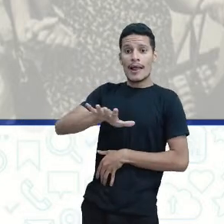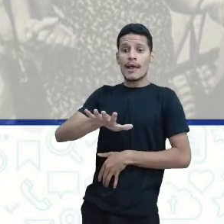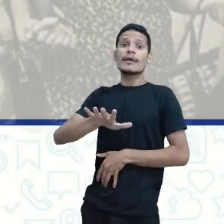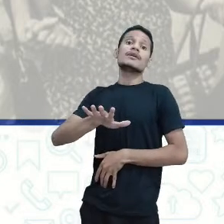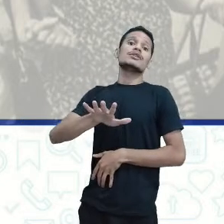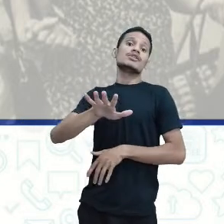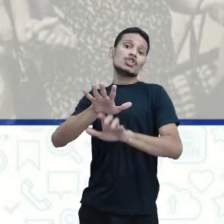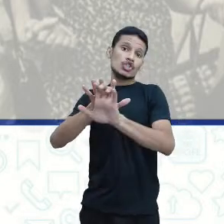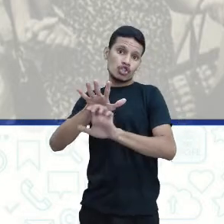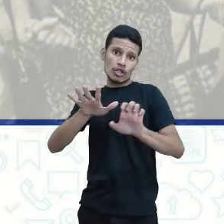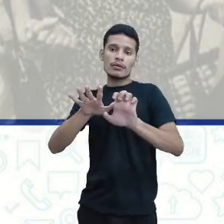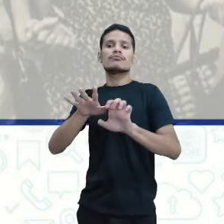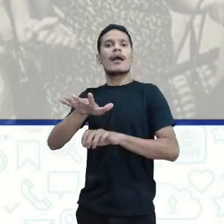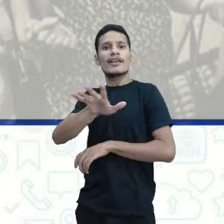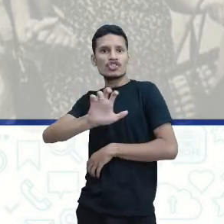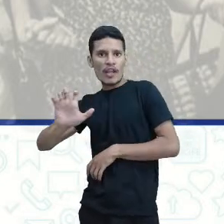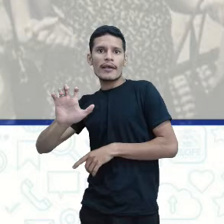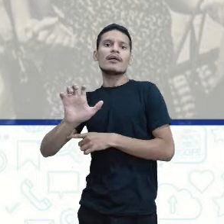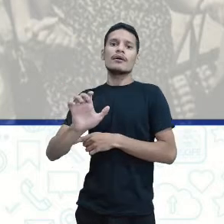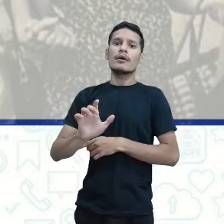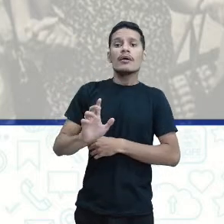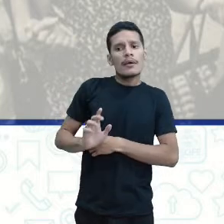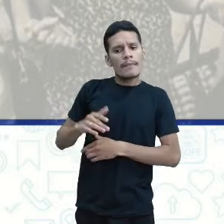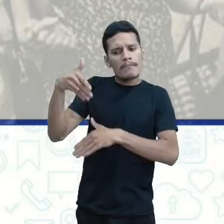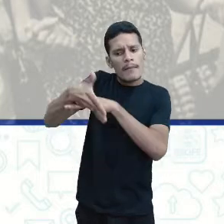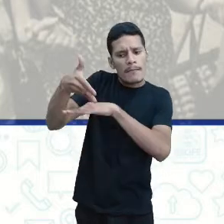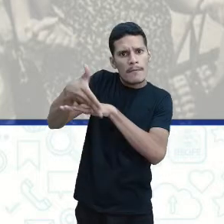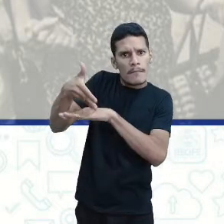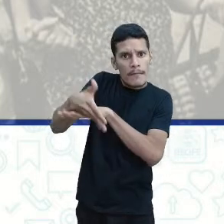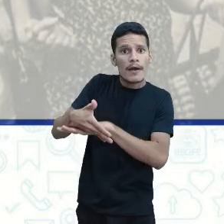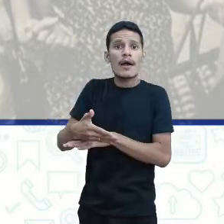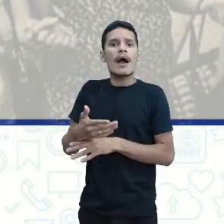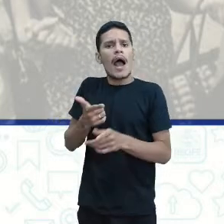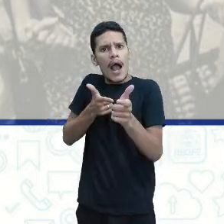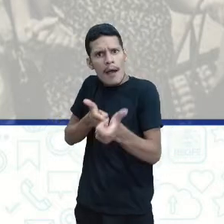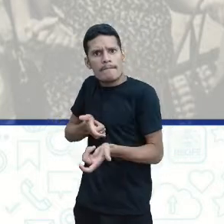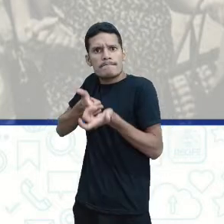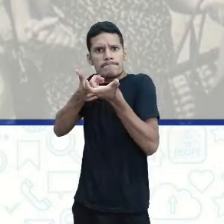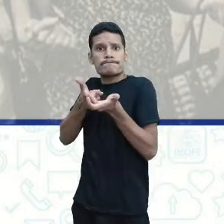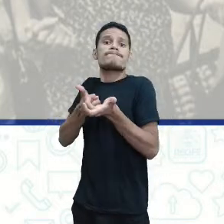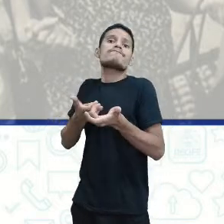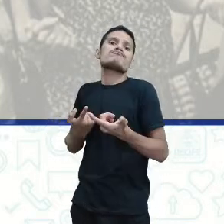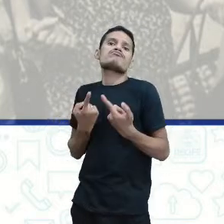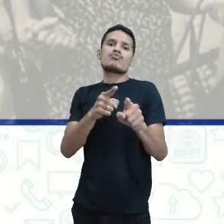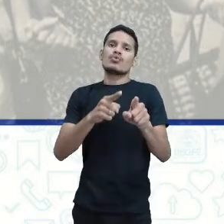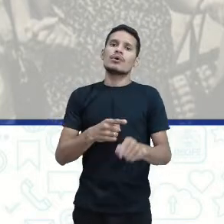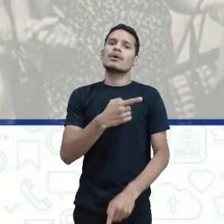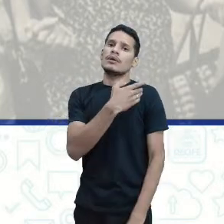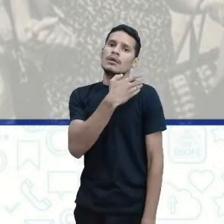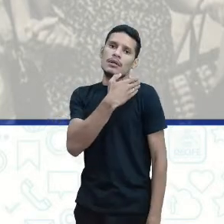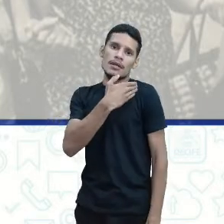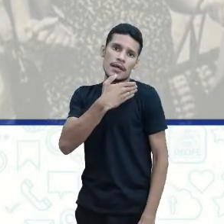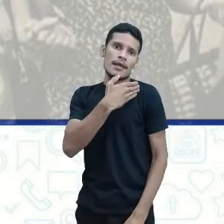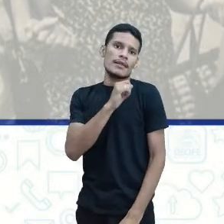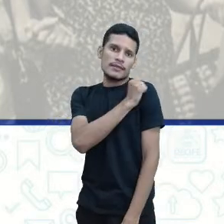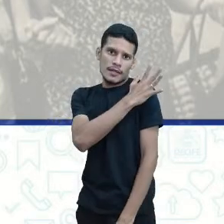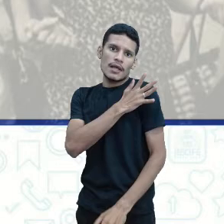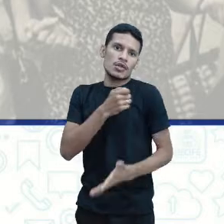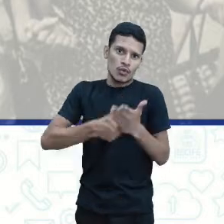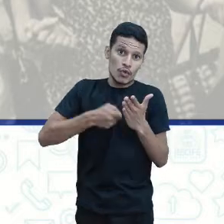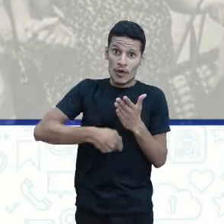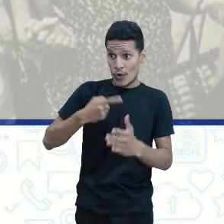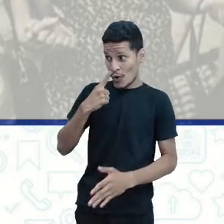esquerdas participaram para a luta armada contra a ditadura. E o que eu quero dizer? Aí o robozinho chega, se espantou. Minha